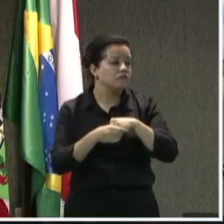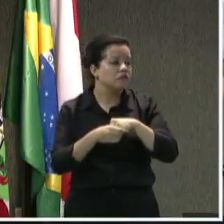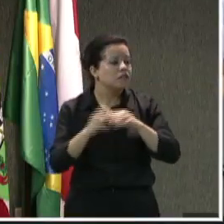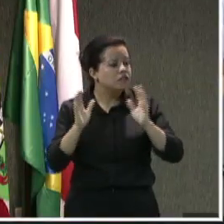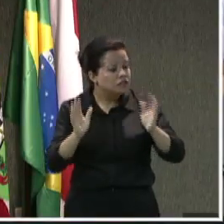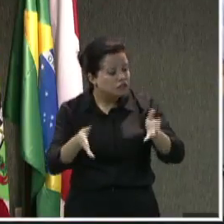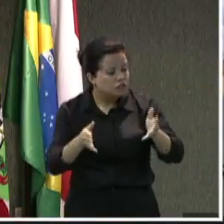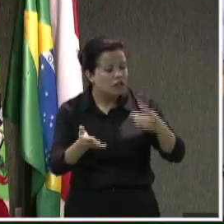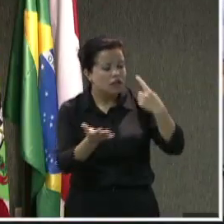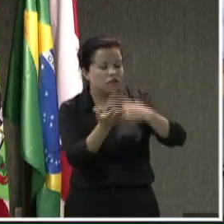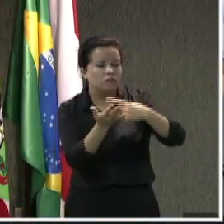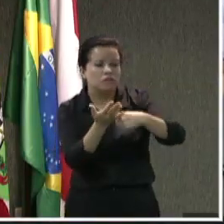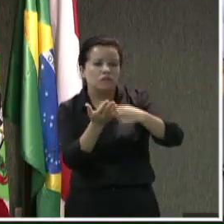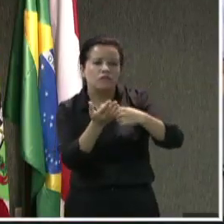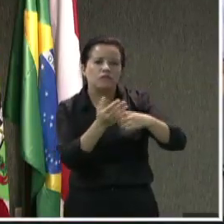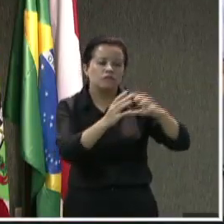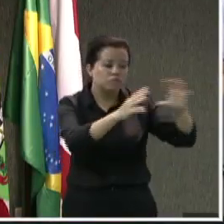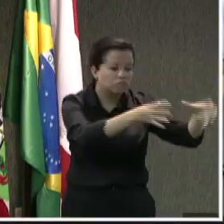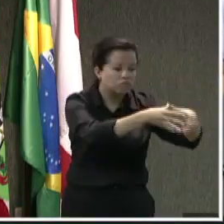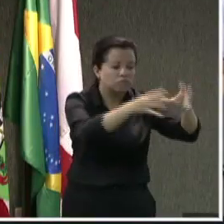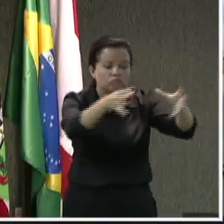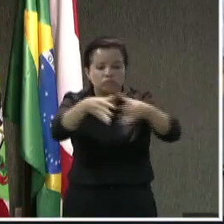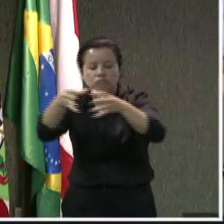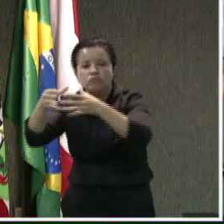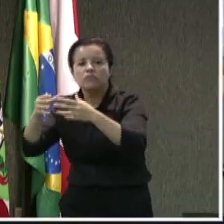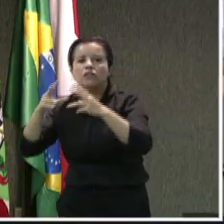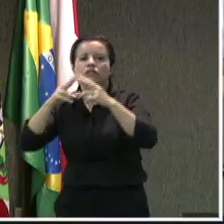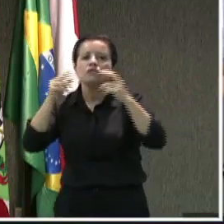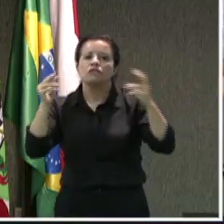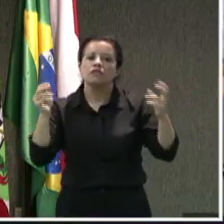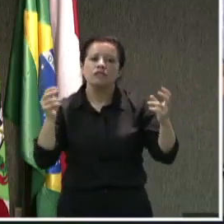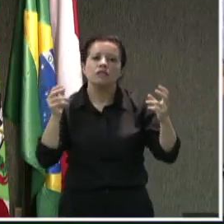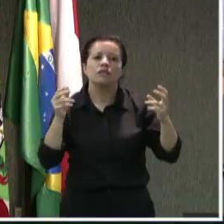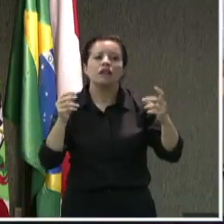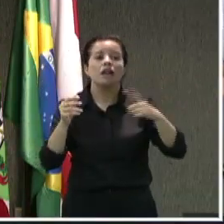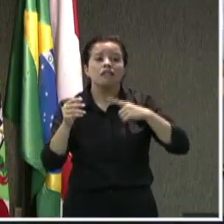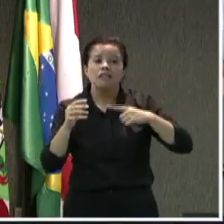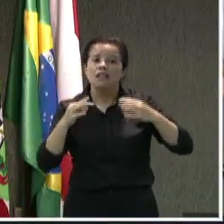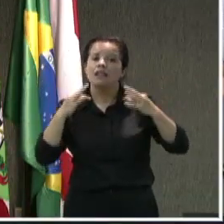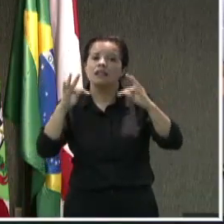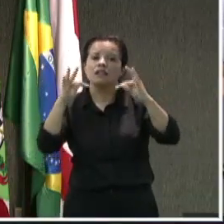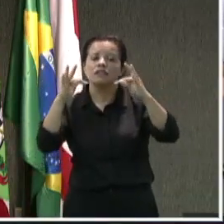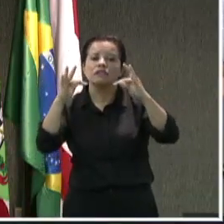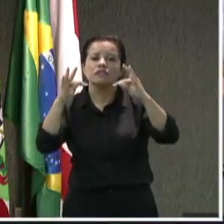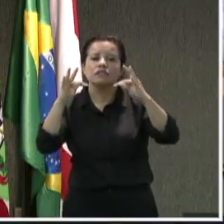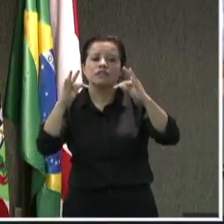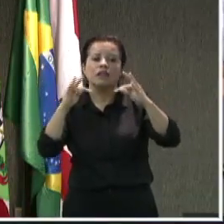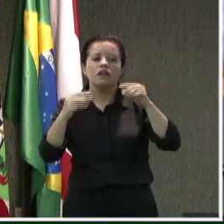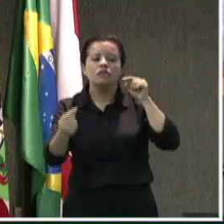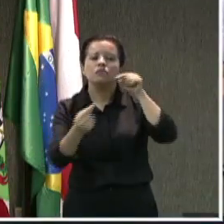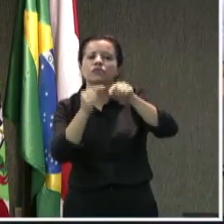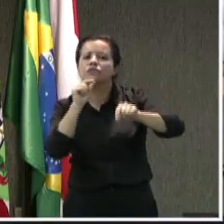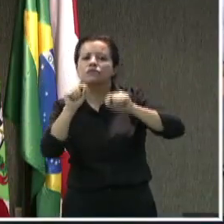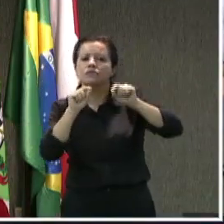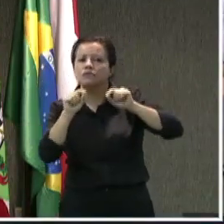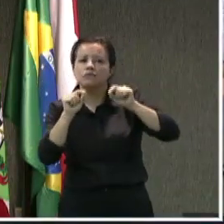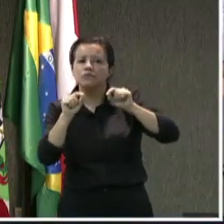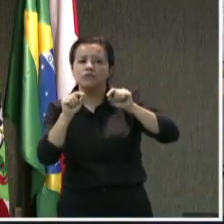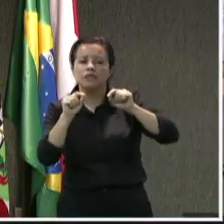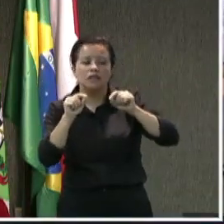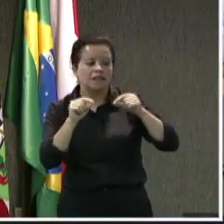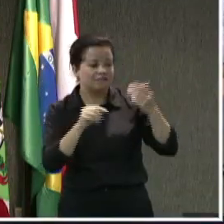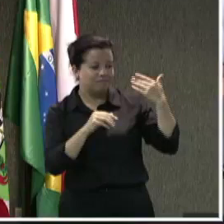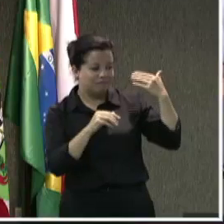várias entidades dentro de Florianópolis, mostrando para eles que existe essa tecnologia. A nossa intenção, nós tivemos agora recentemente, em um